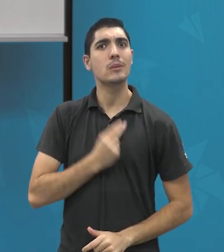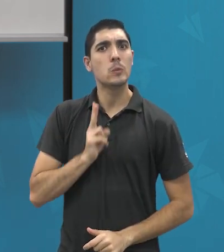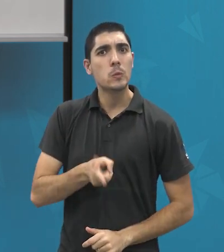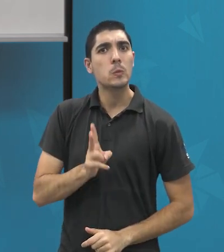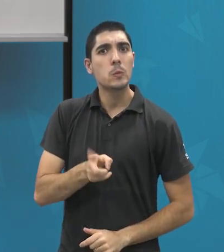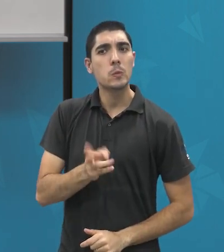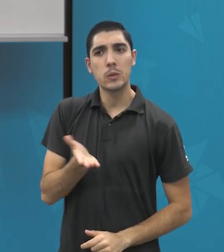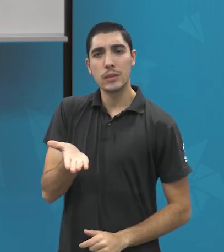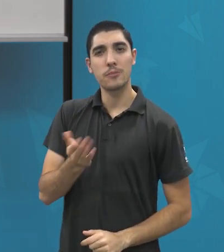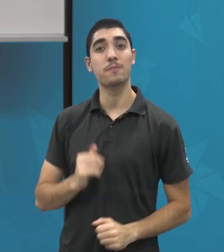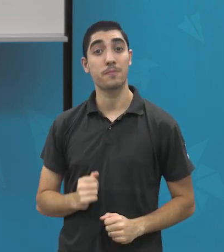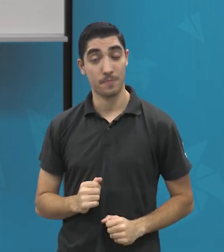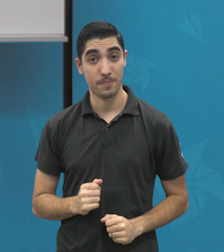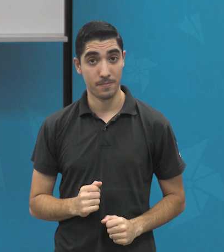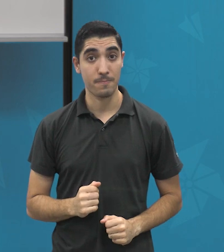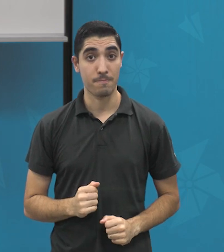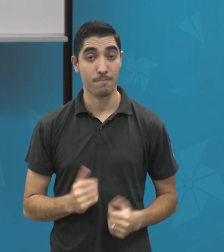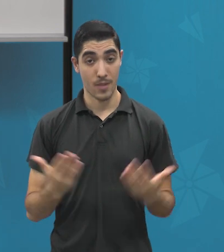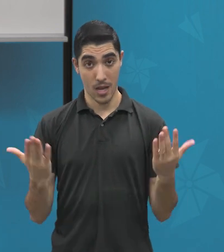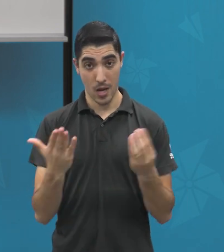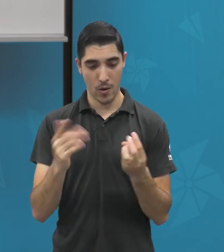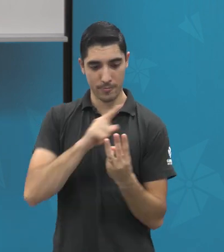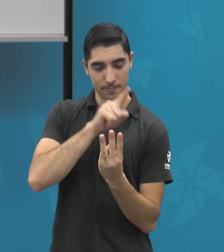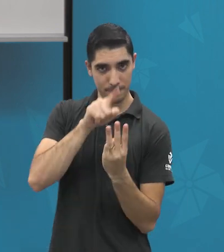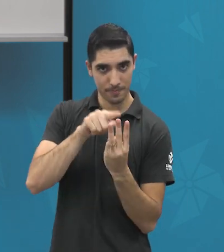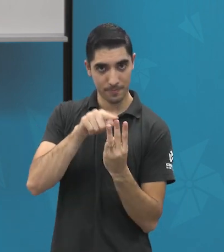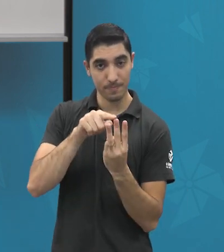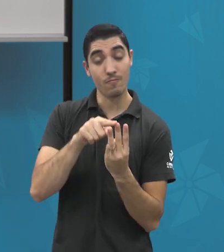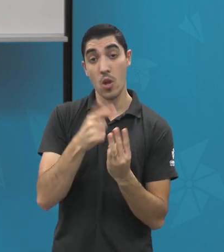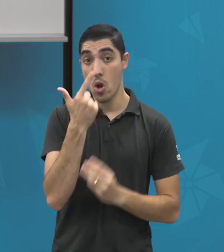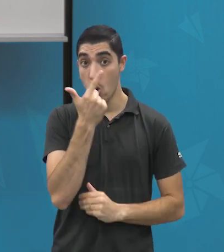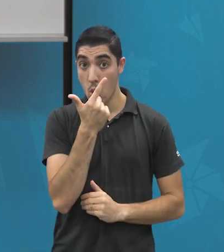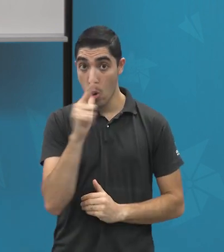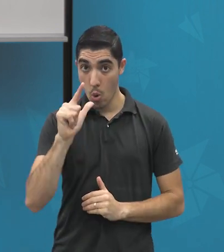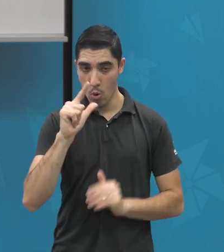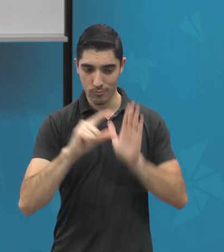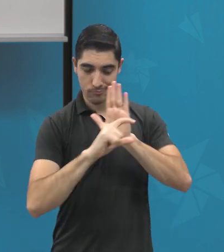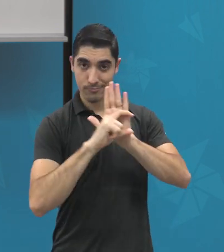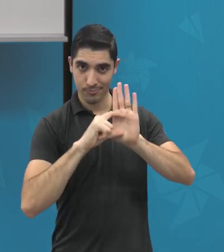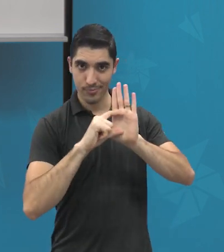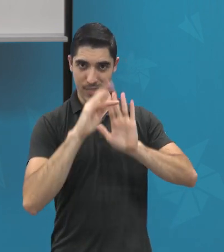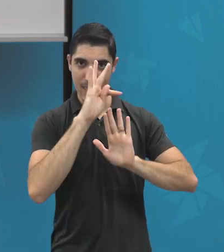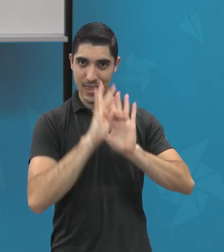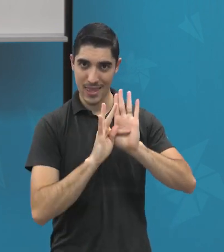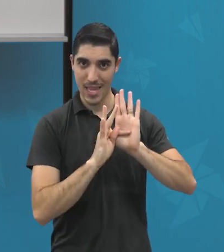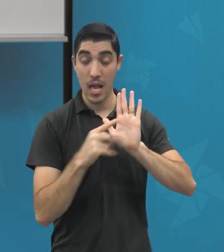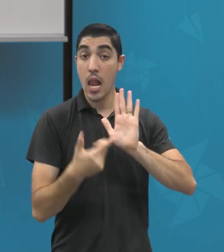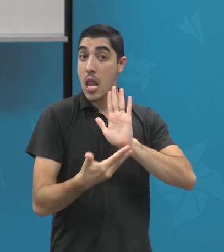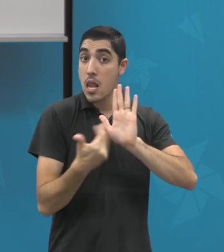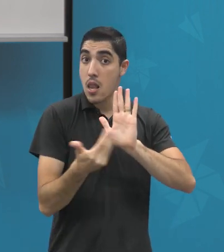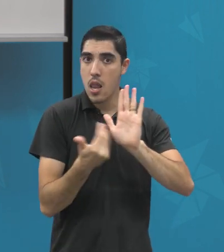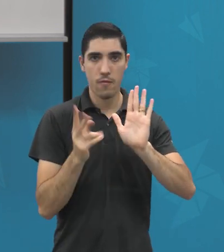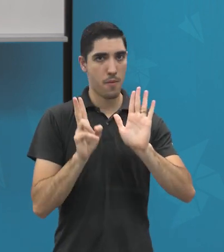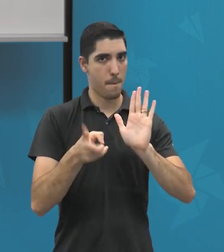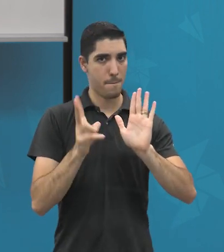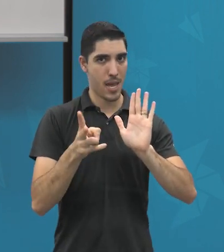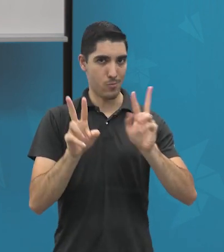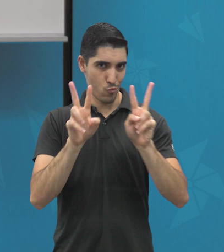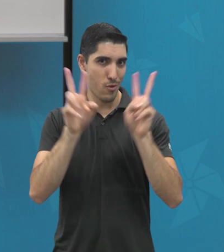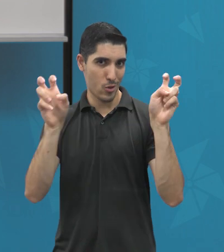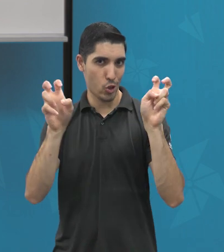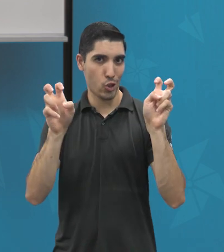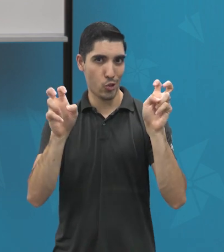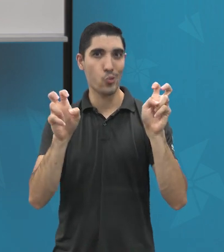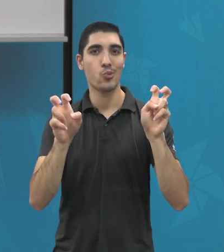segunda parte da conversa, eu vou ler para vocês um outro trecho desse mesmo livrinho sobre a